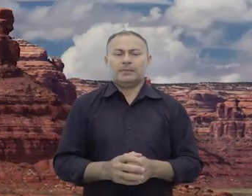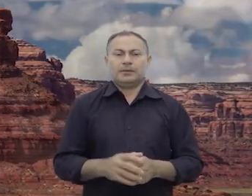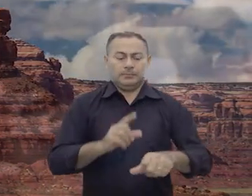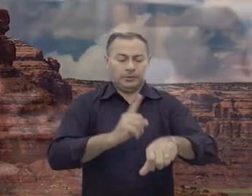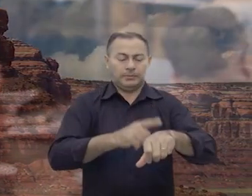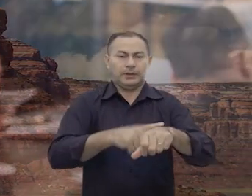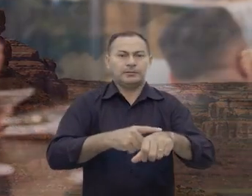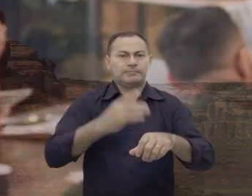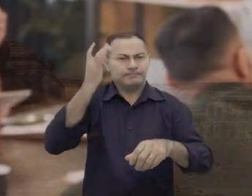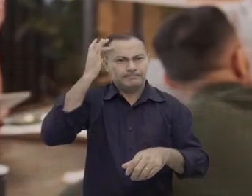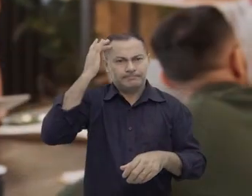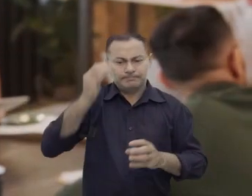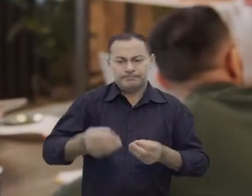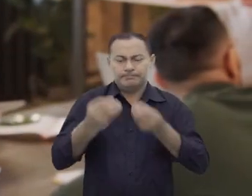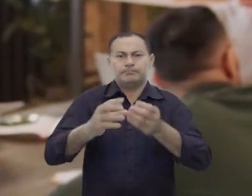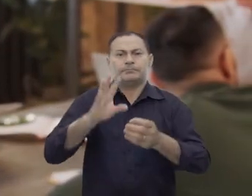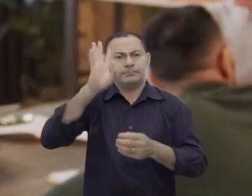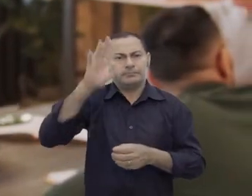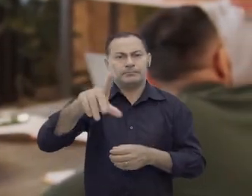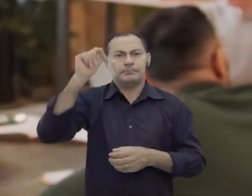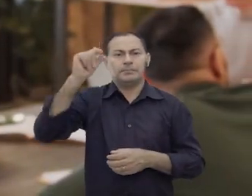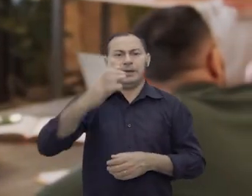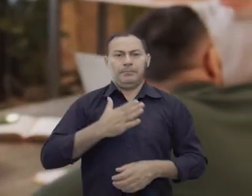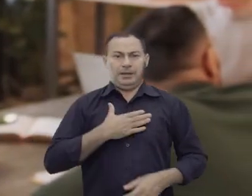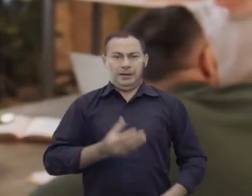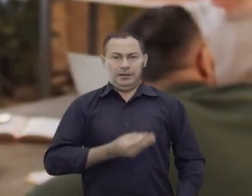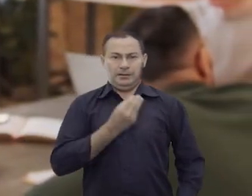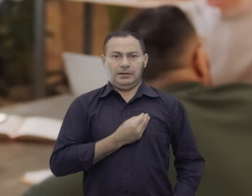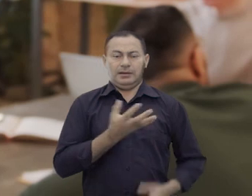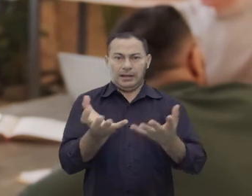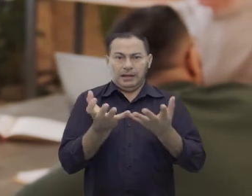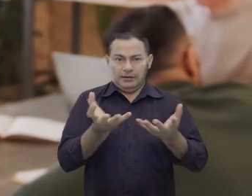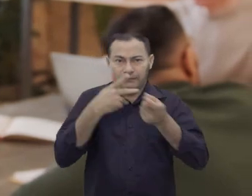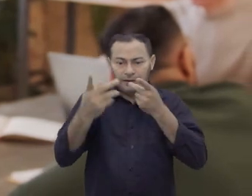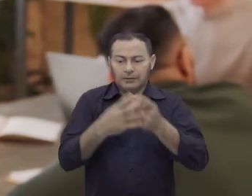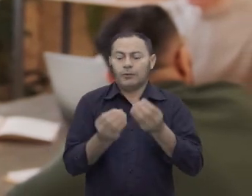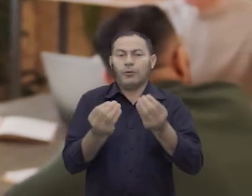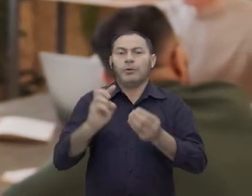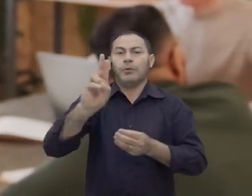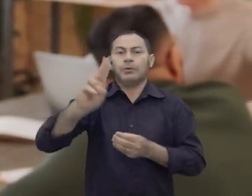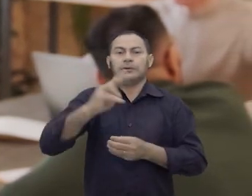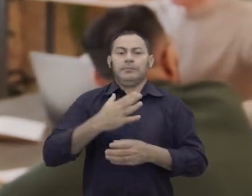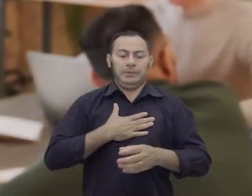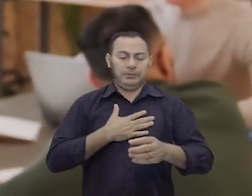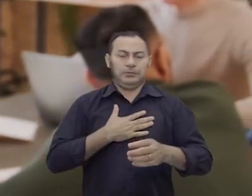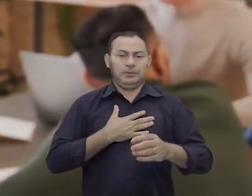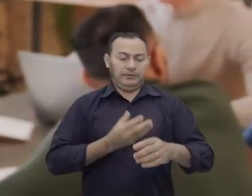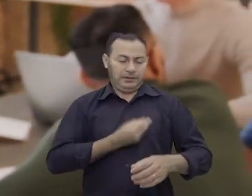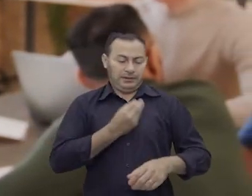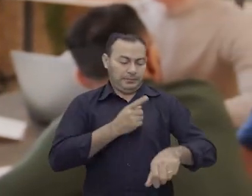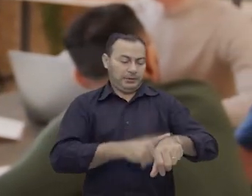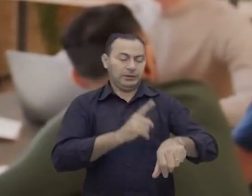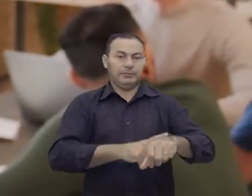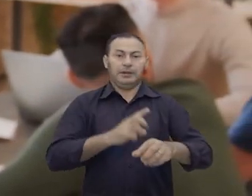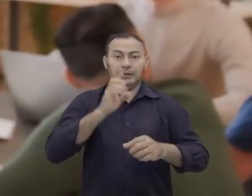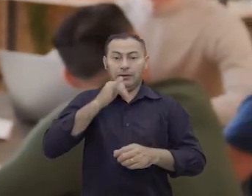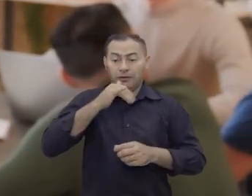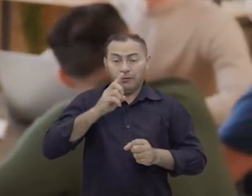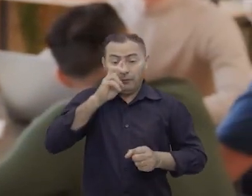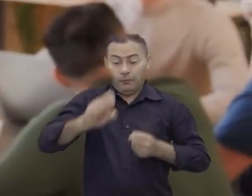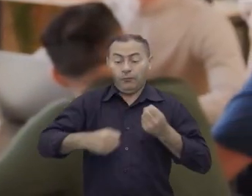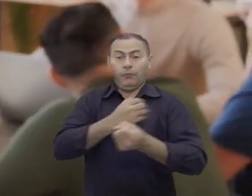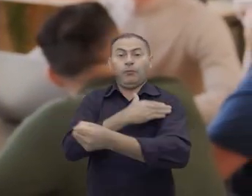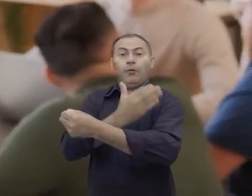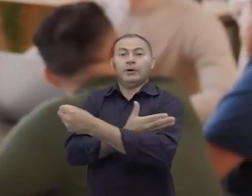coisas. À medida que amadureço e estabeleço prioridades para a minha vida, quer dizer, como vou usar meu tempo, energia,